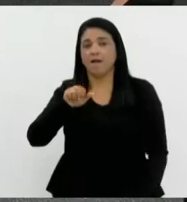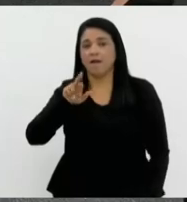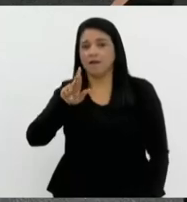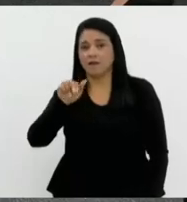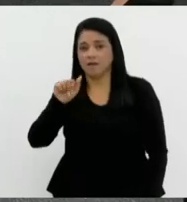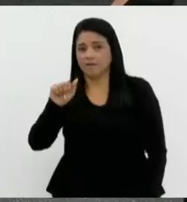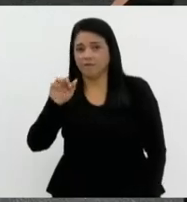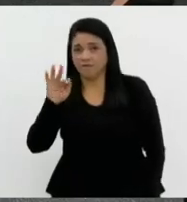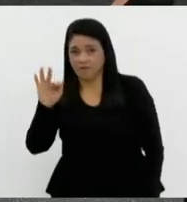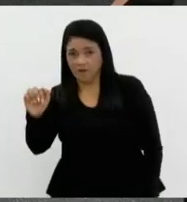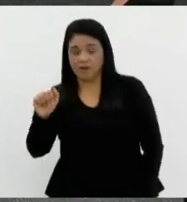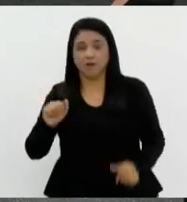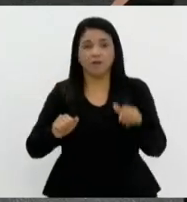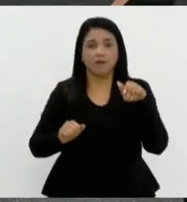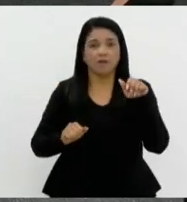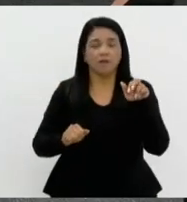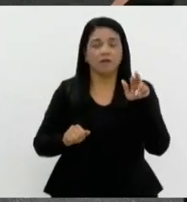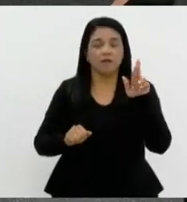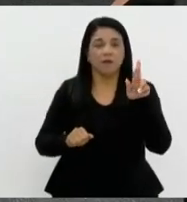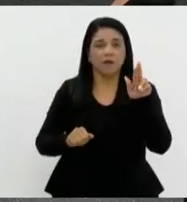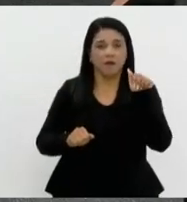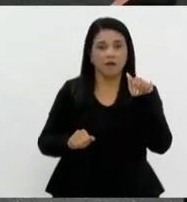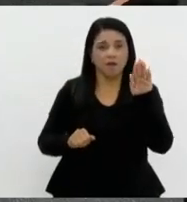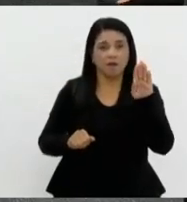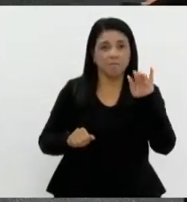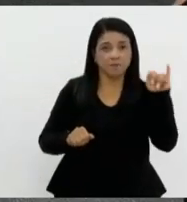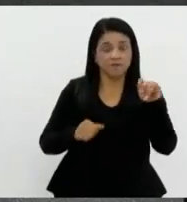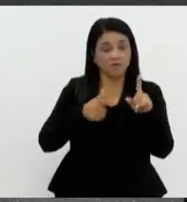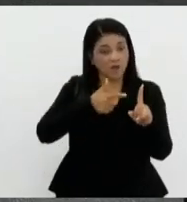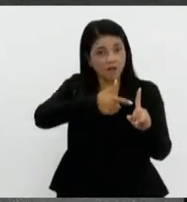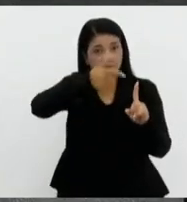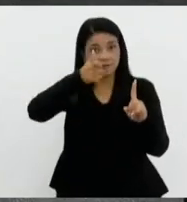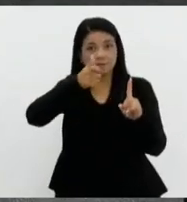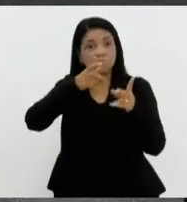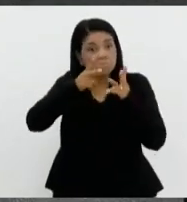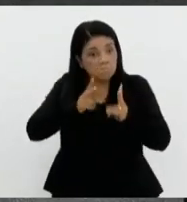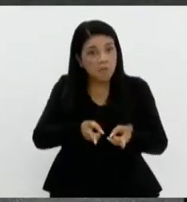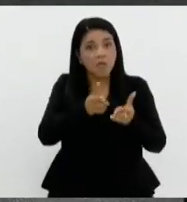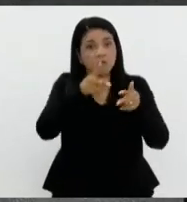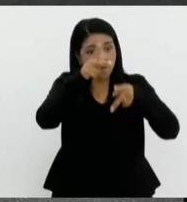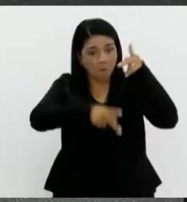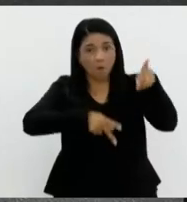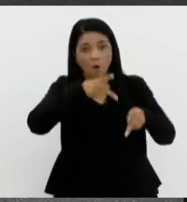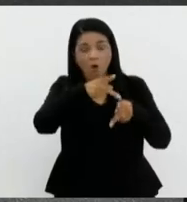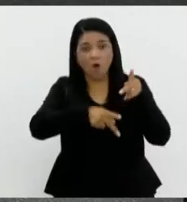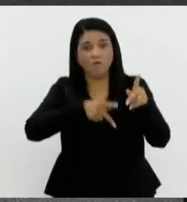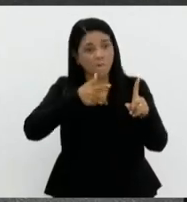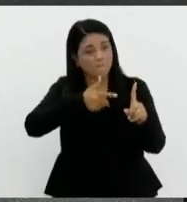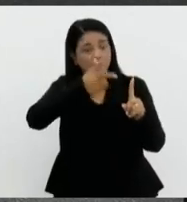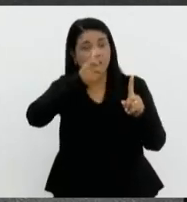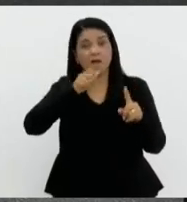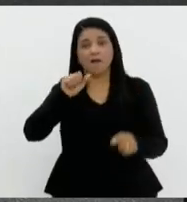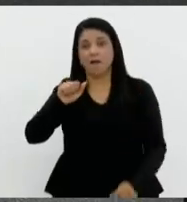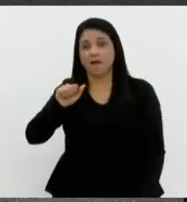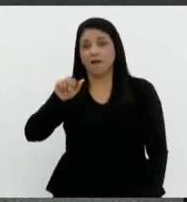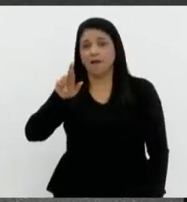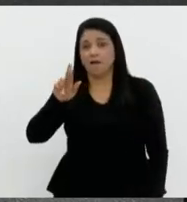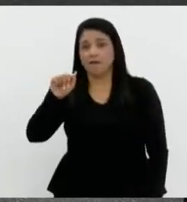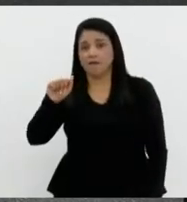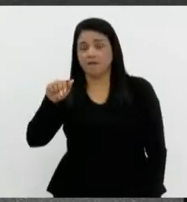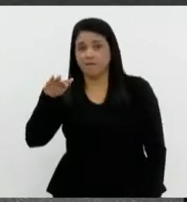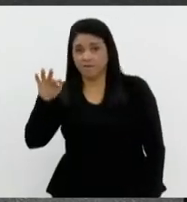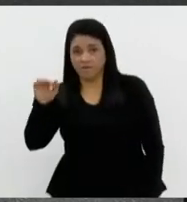foram assassinados por extremistas dos seus próprios povos, tanto Arafat quanto